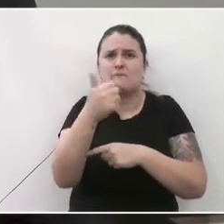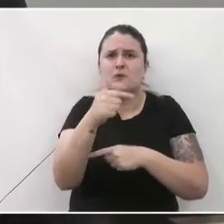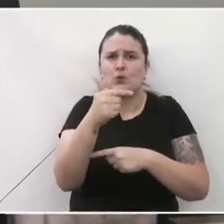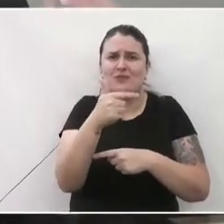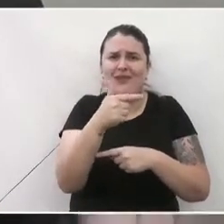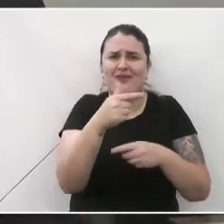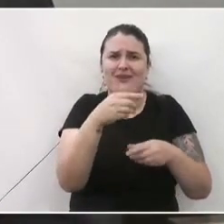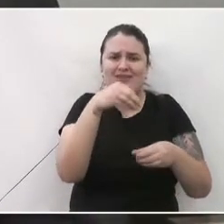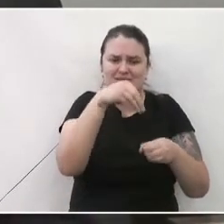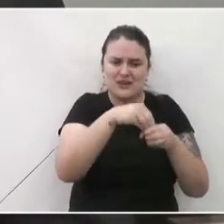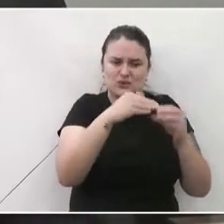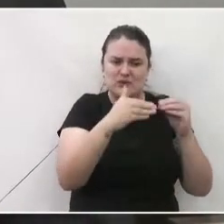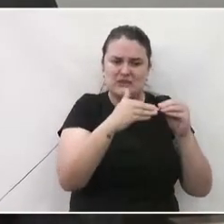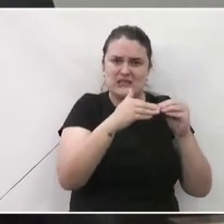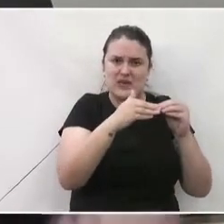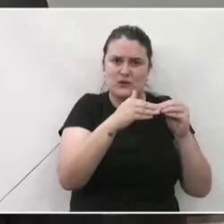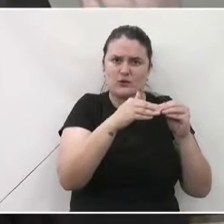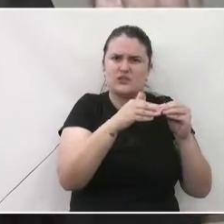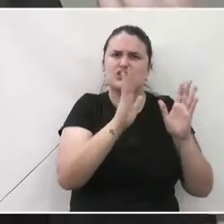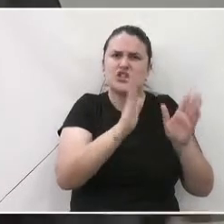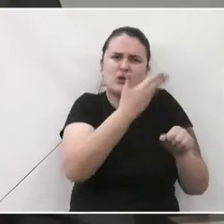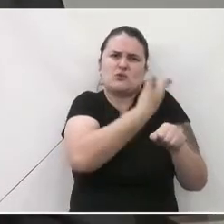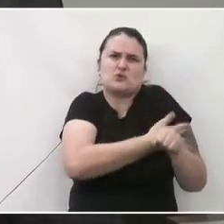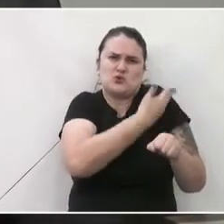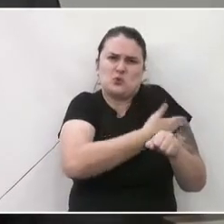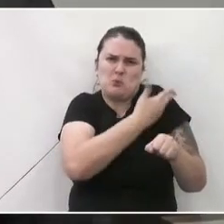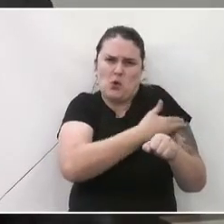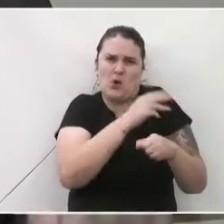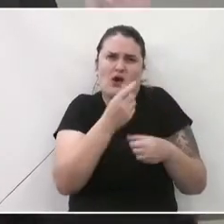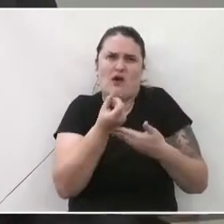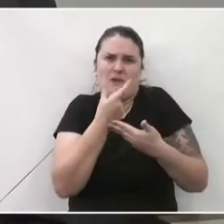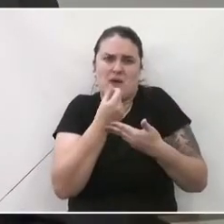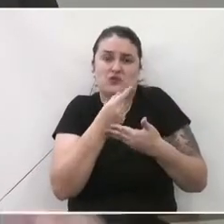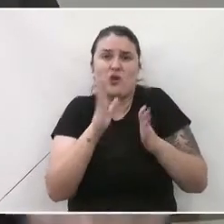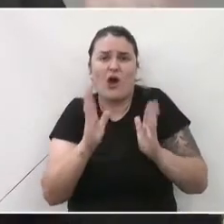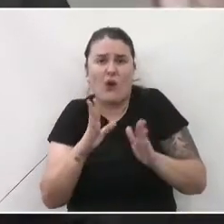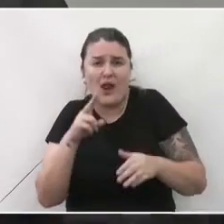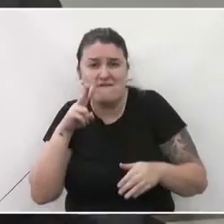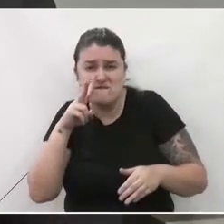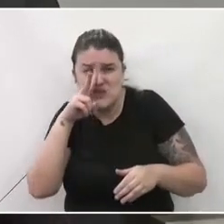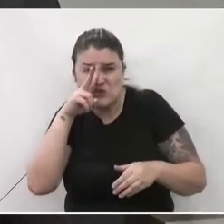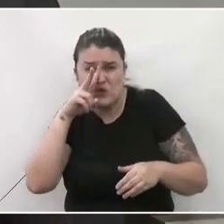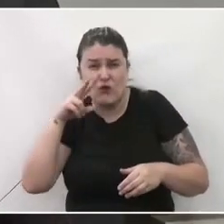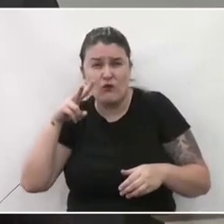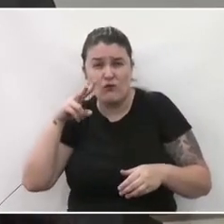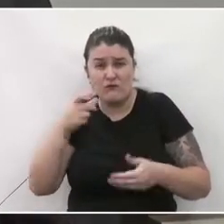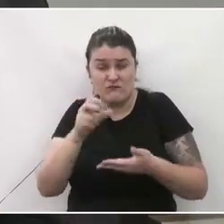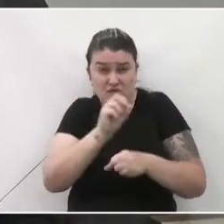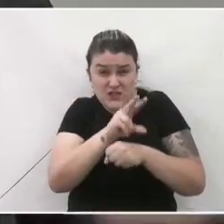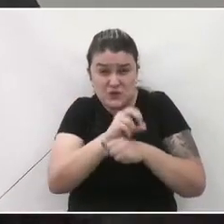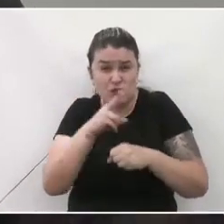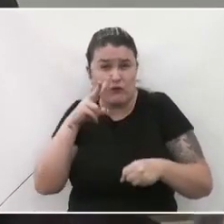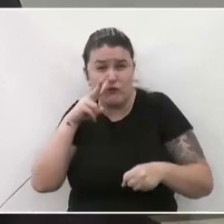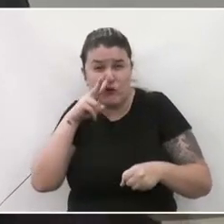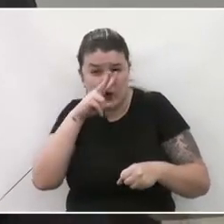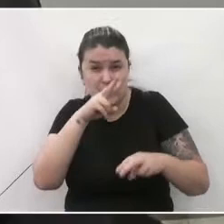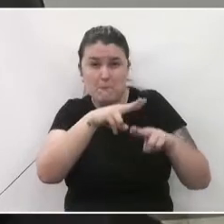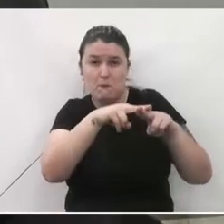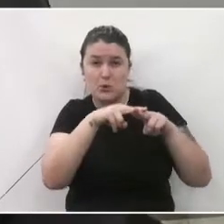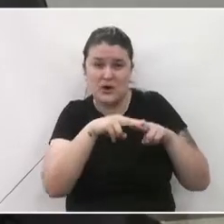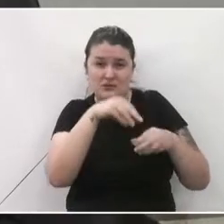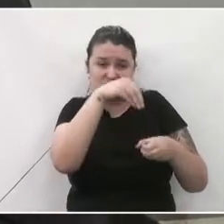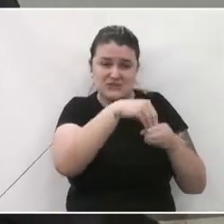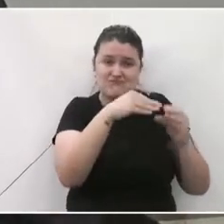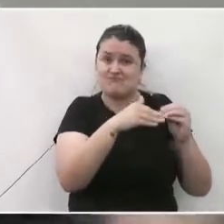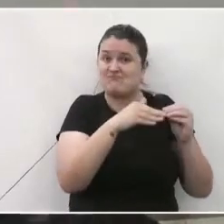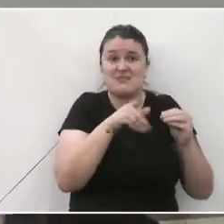hidroxicloroquina e agora o vírus não se tornou muito mais agressivo por causa dessa memória? Infelizmente, nem